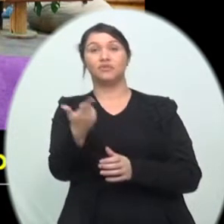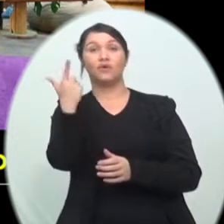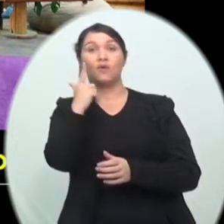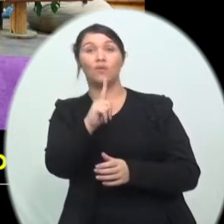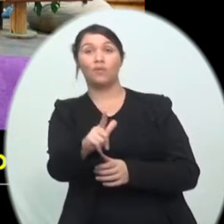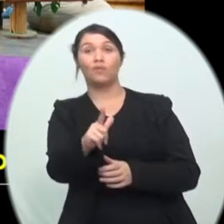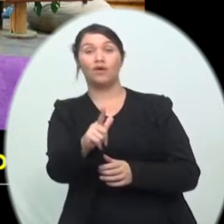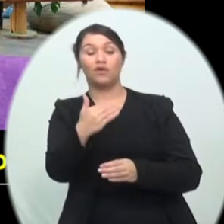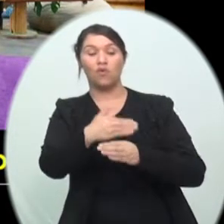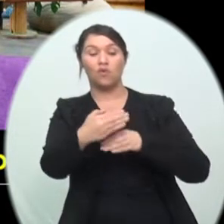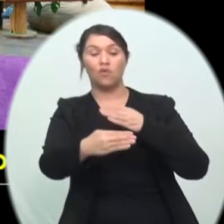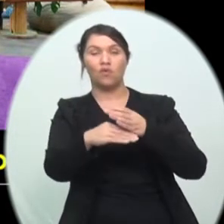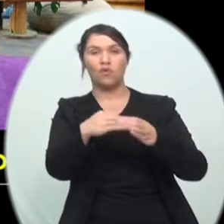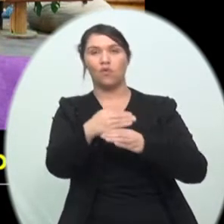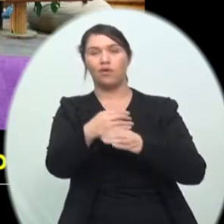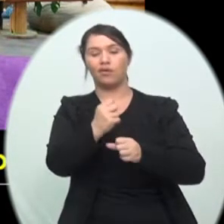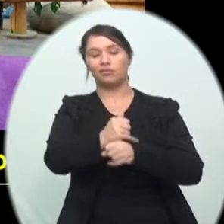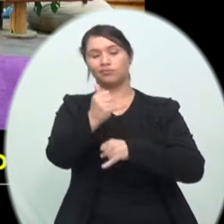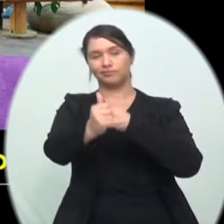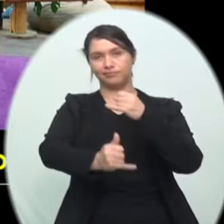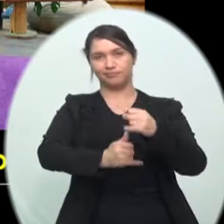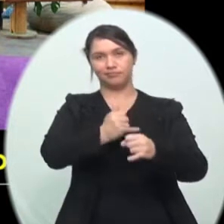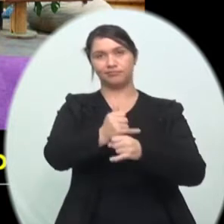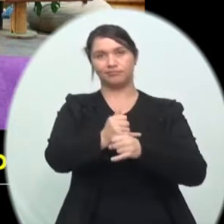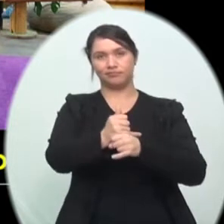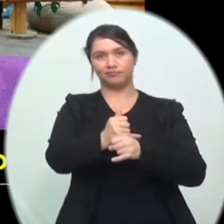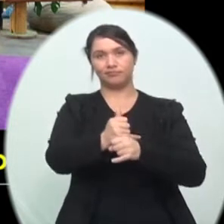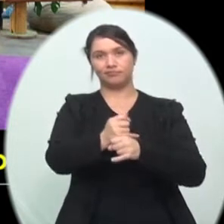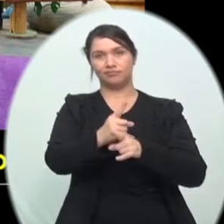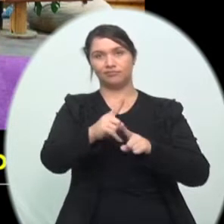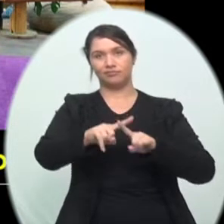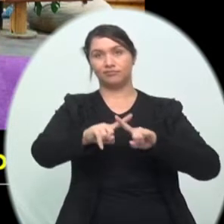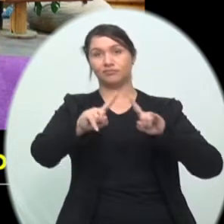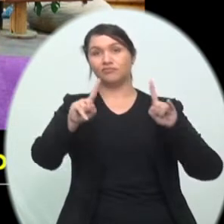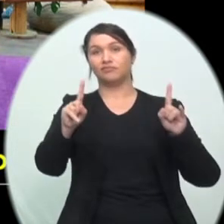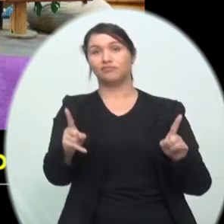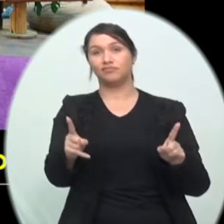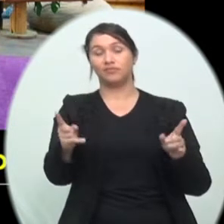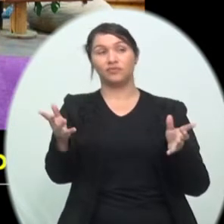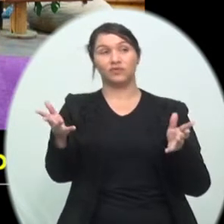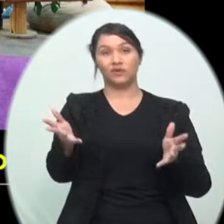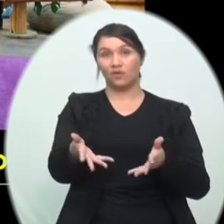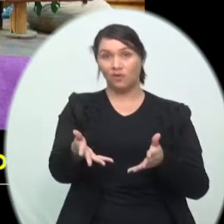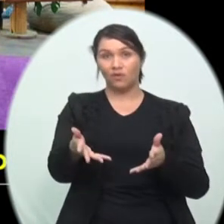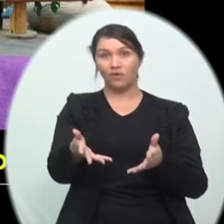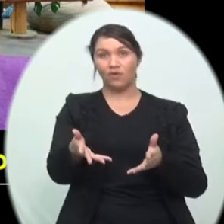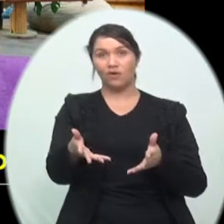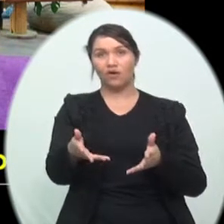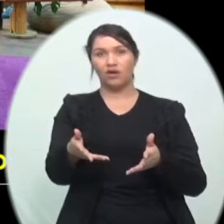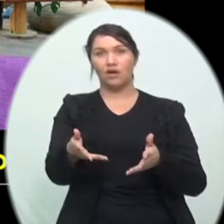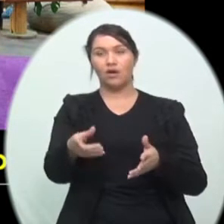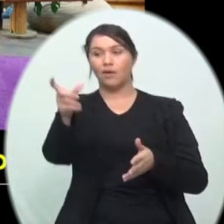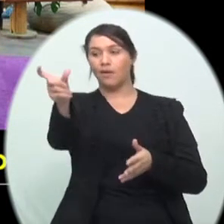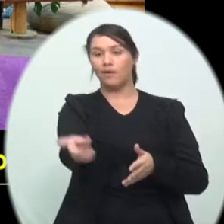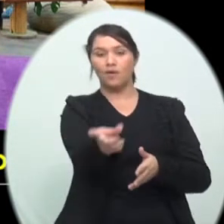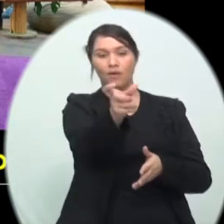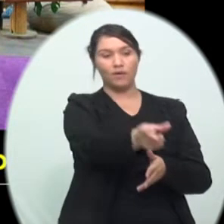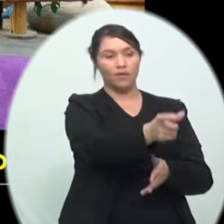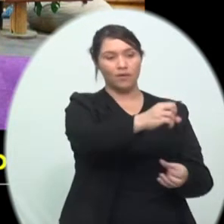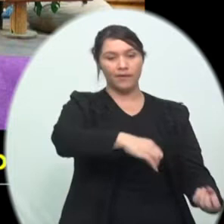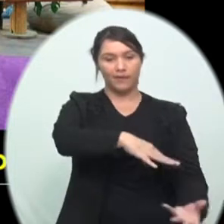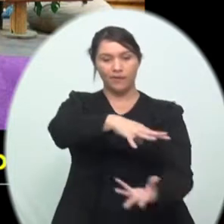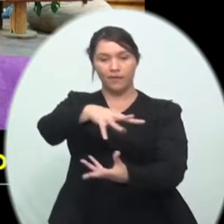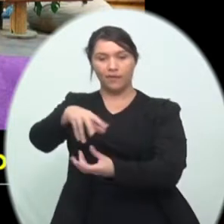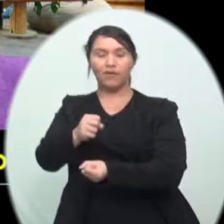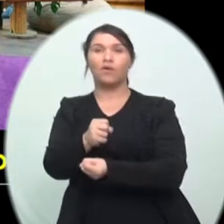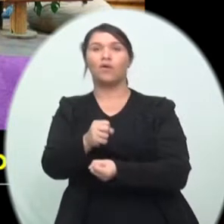internet. Aliás, a internet hoje nem se fala mais, é como o ar que a gente respira, não tem mais nem como colocar, viver sem,